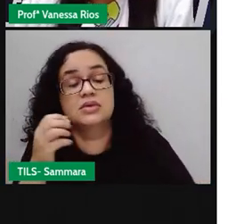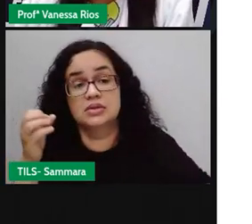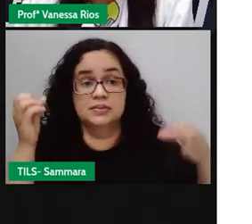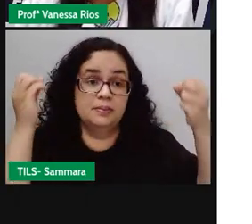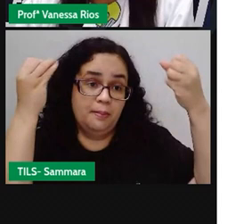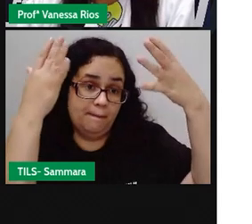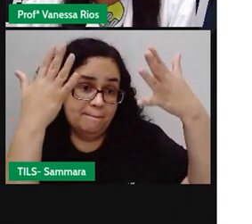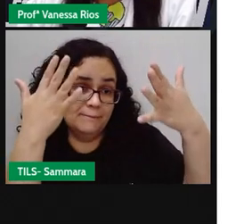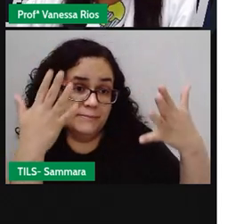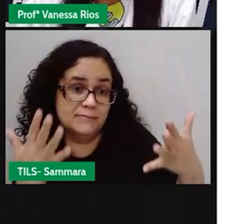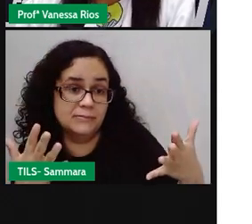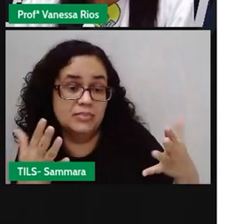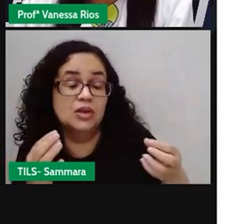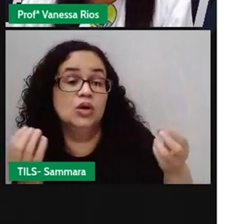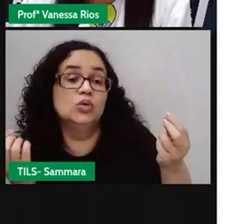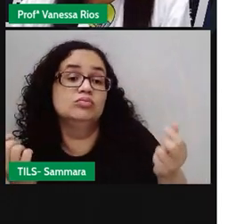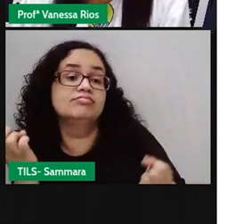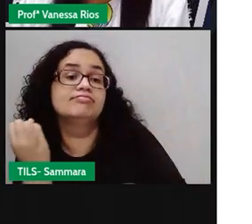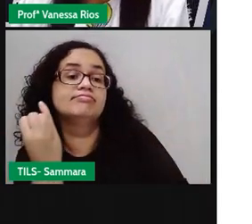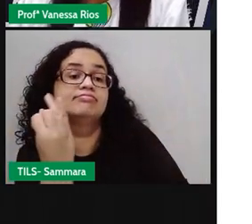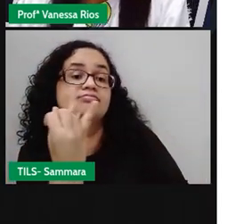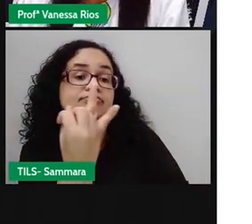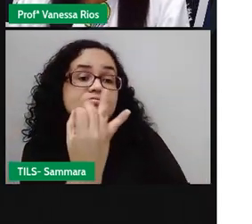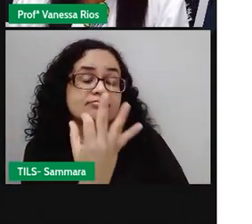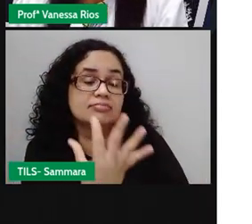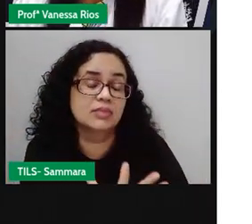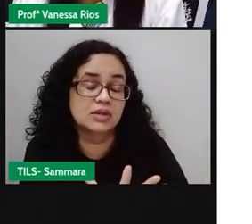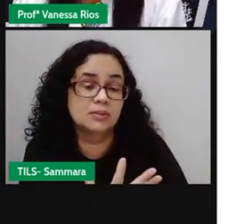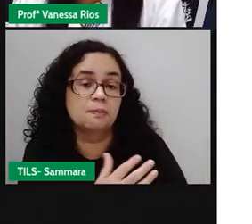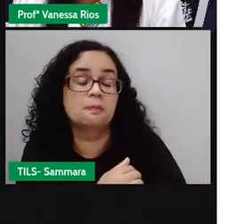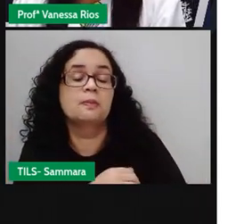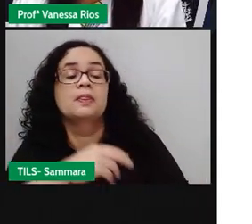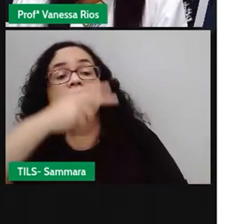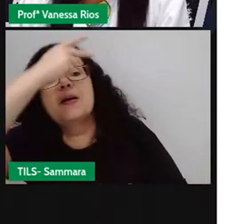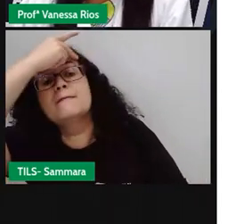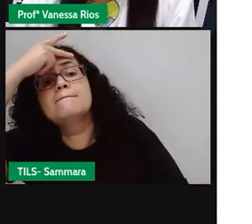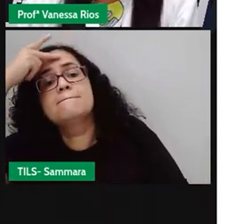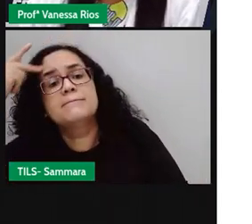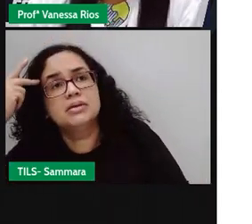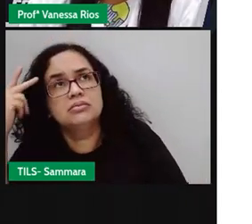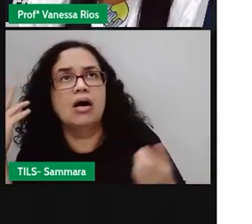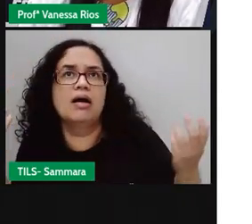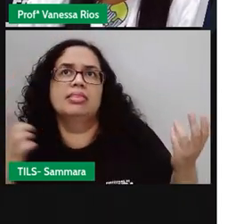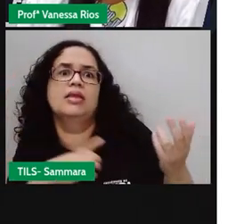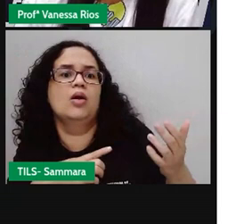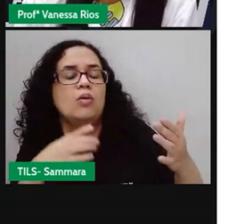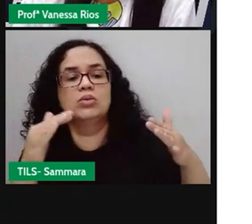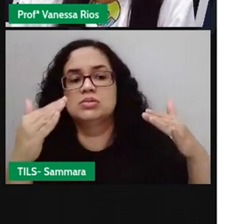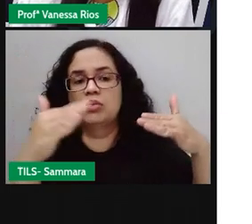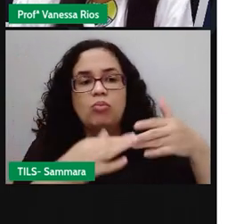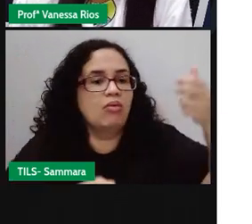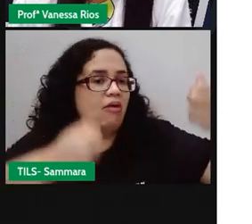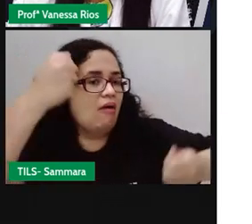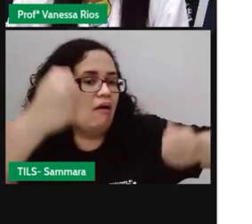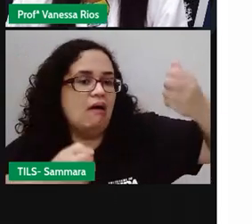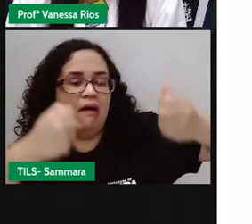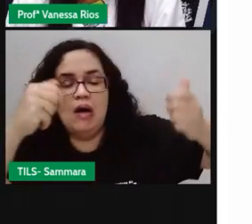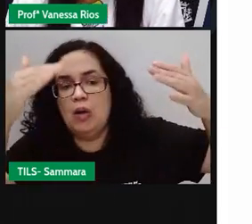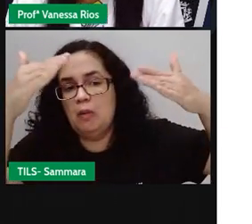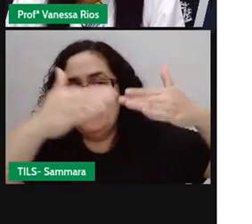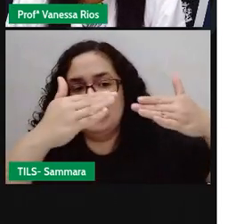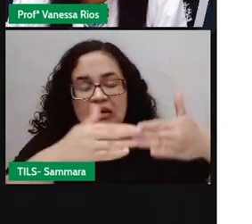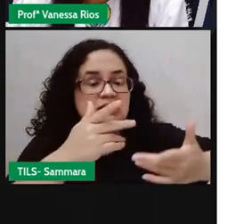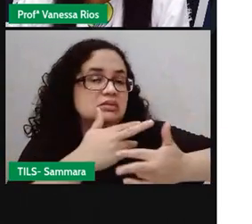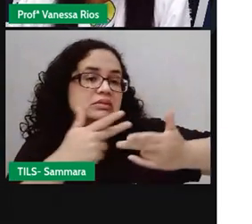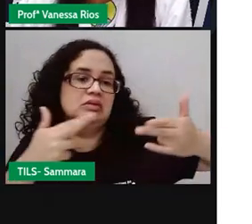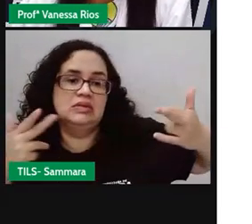contar, não é? Contabilizar. Então, aí, determinada pessoa tem um grande patrimônio, ou então alguma pessoa não tem